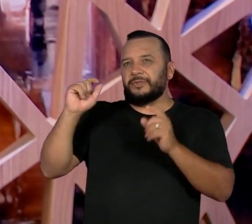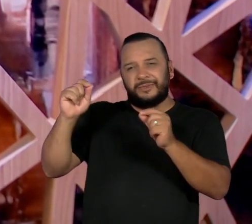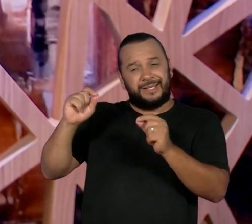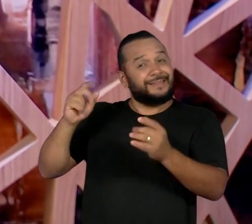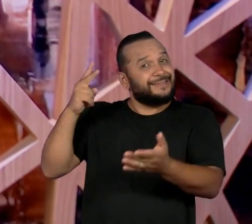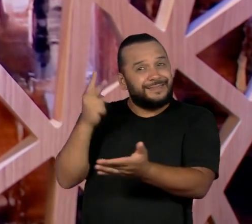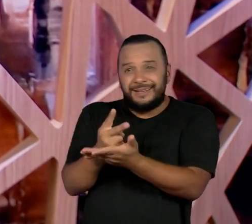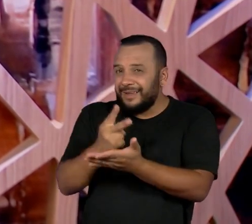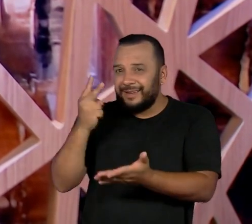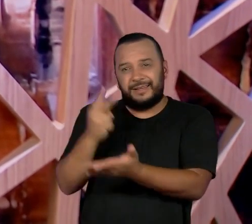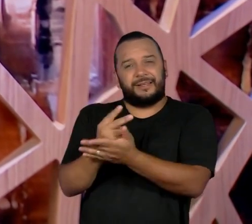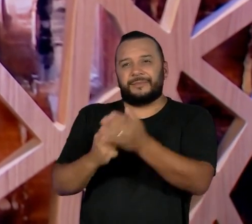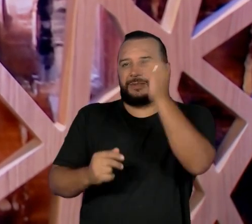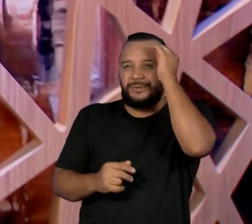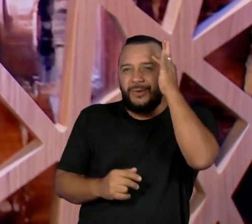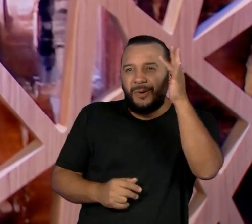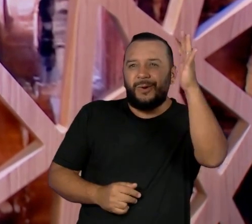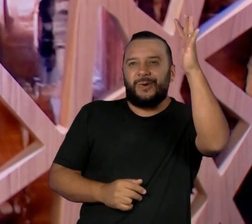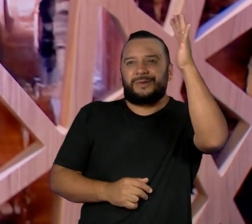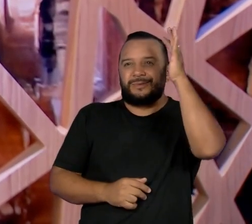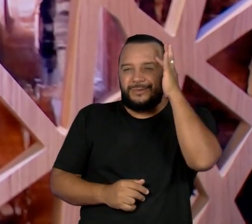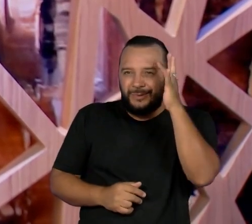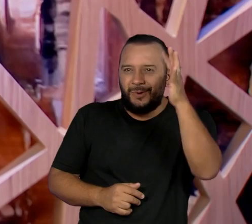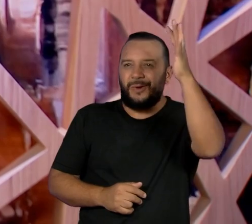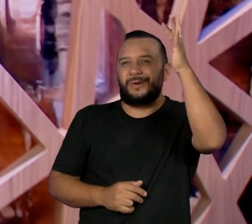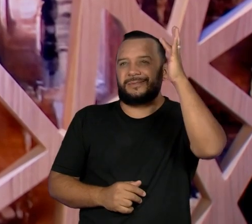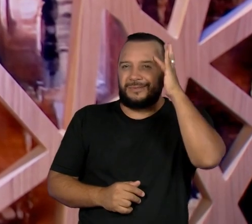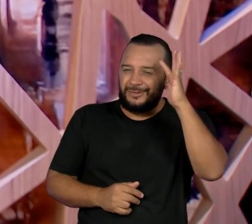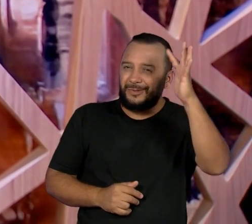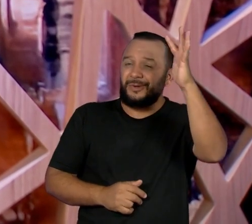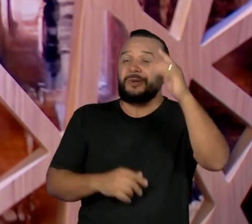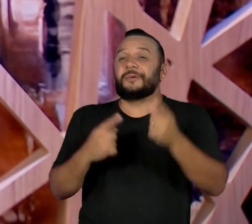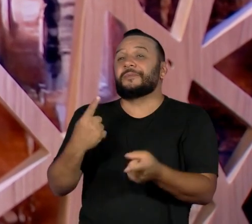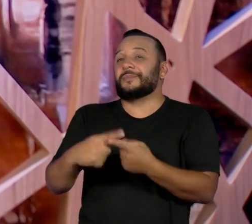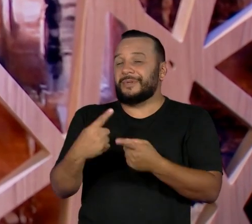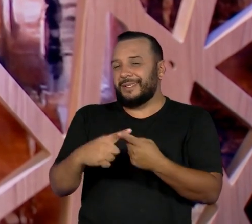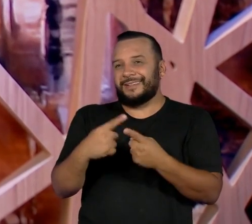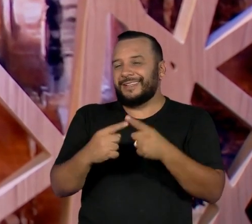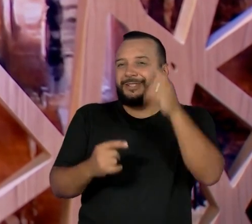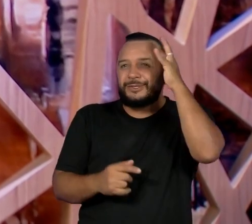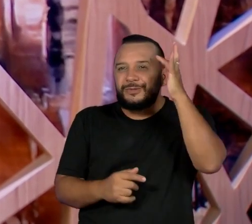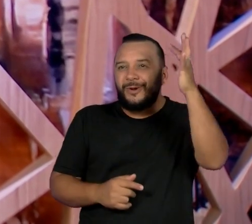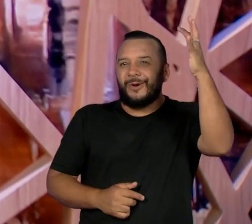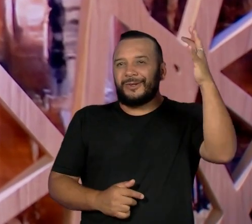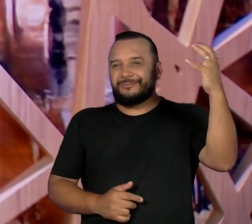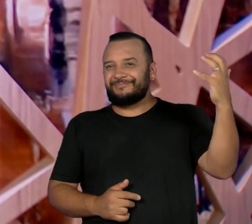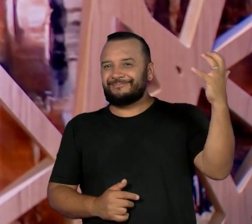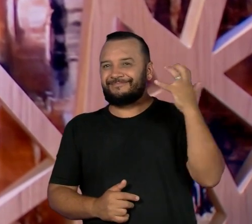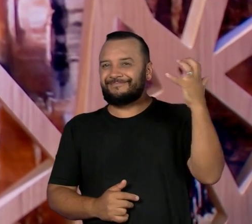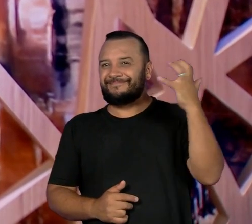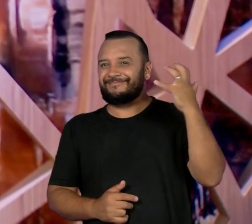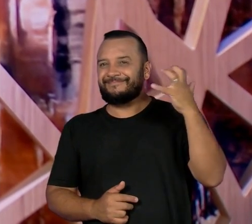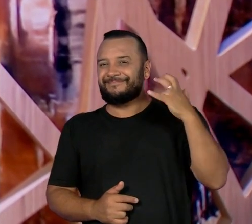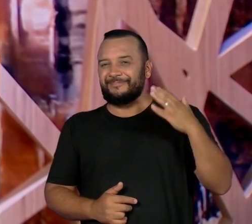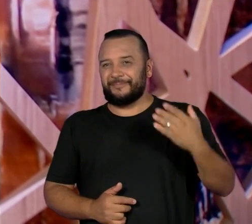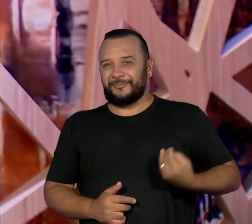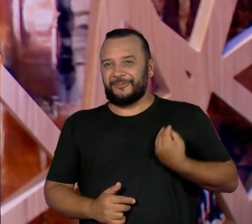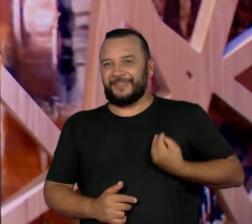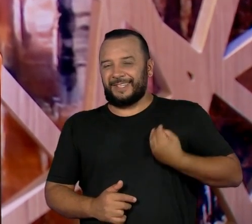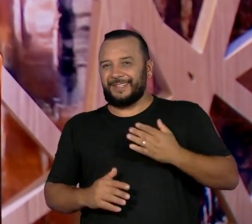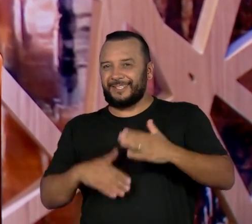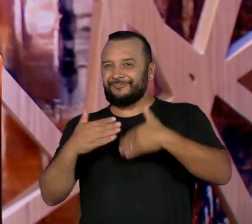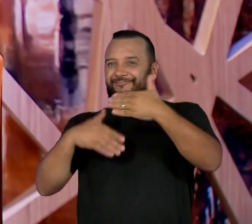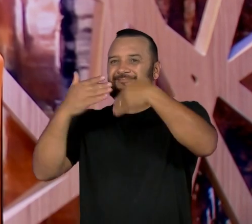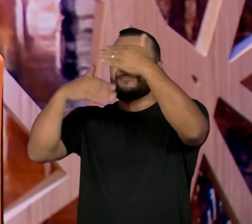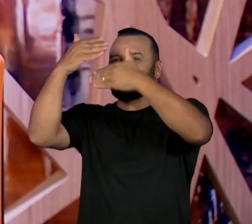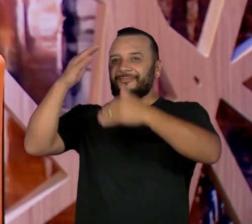sonhando. Justamente porque se é isso que nos possibilita pensar em nos projetarmos, né,